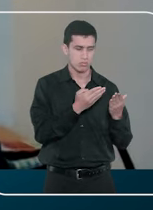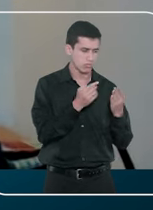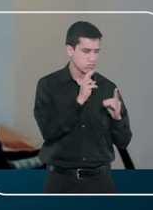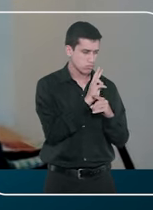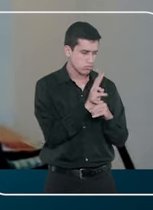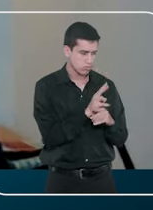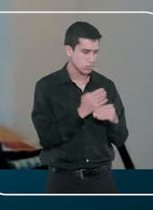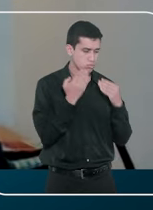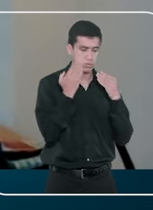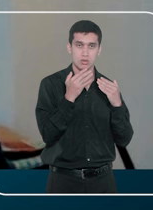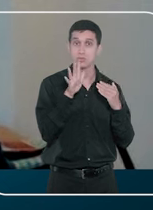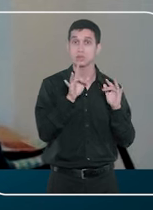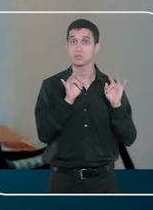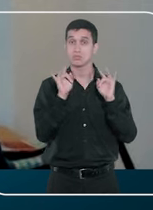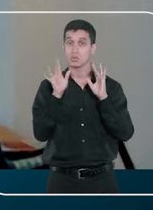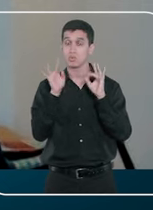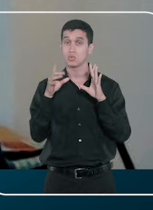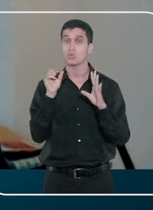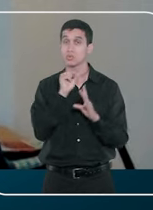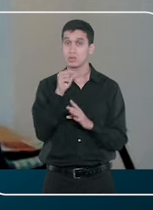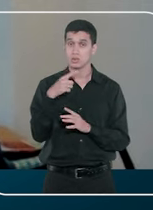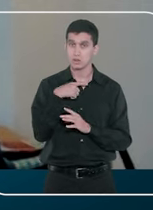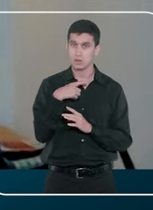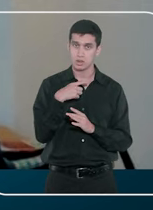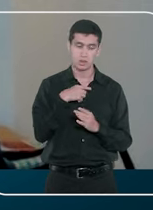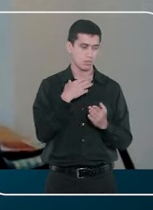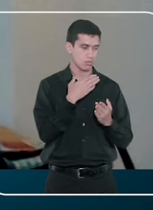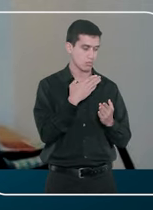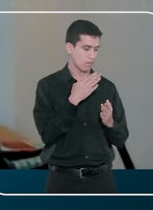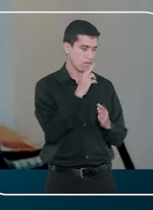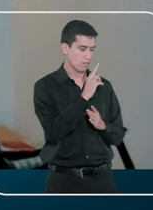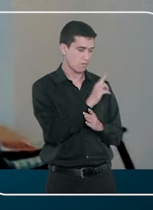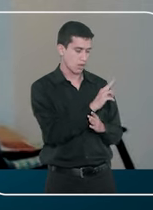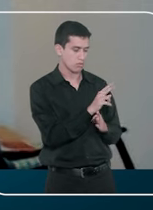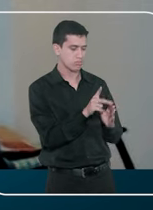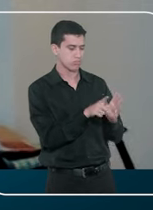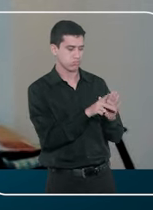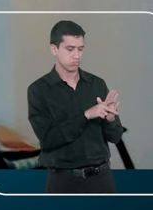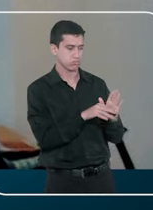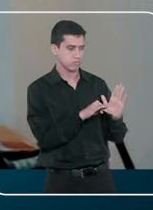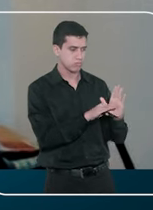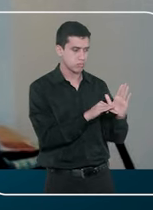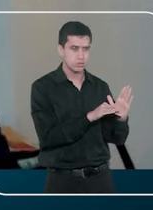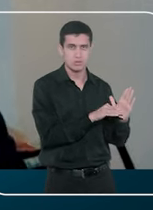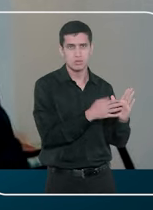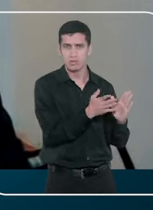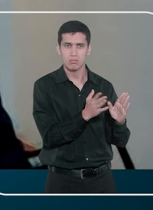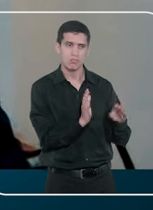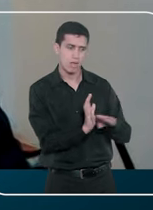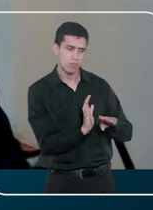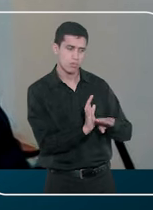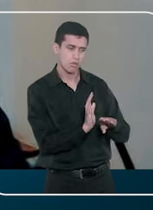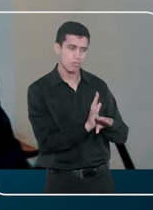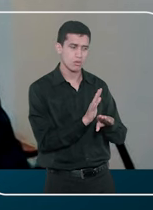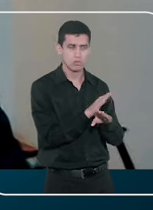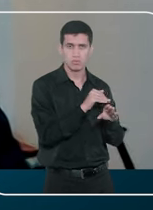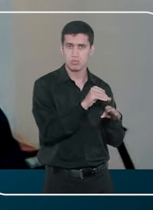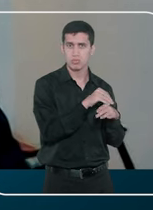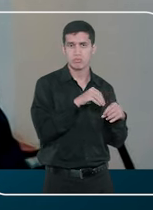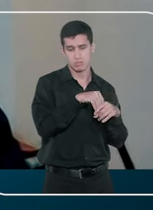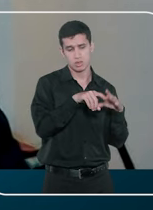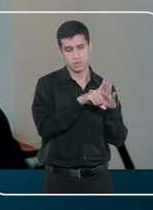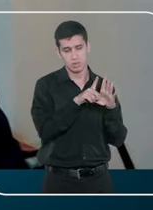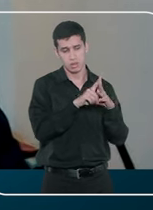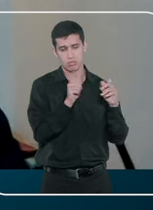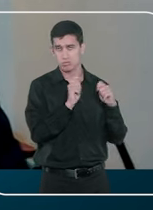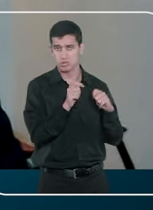mas especialmente ao que seja o tratamento normativo dos prêmios, dos favores, dos benefícios legais que essa